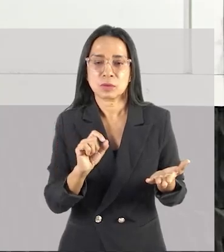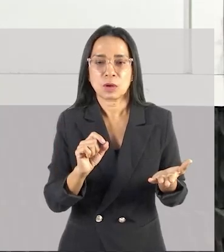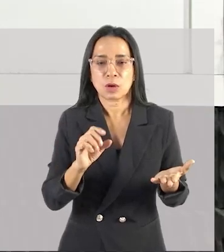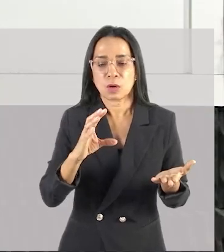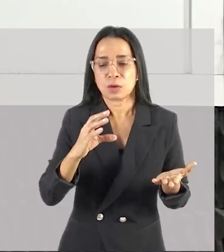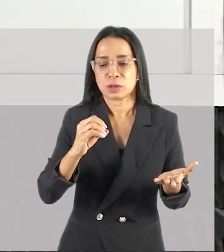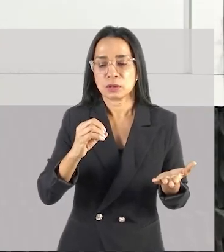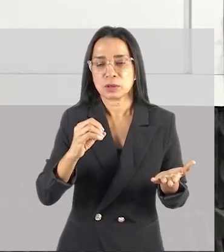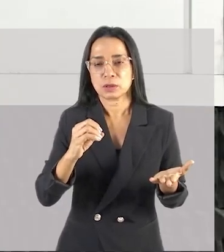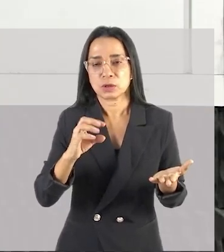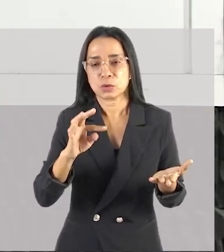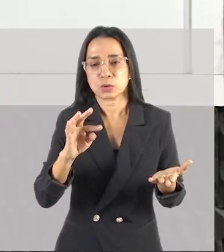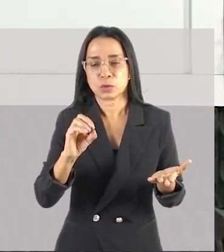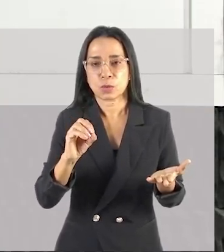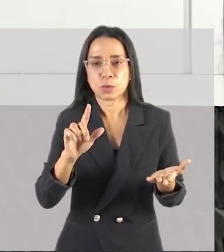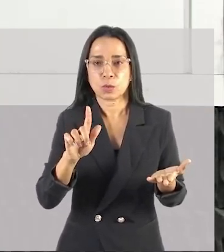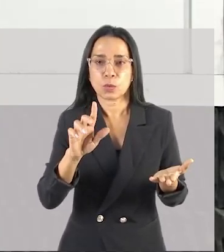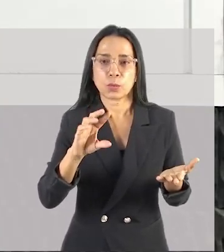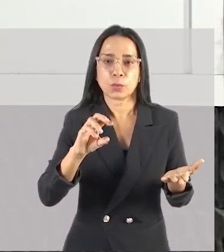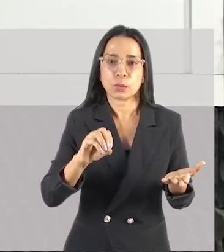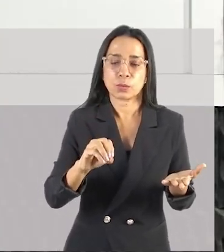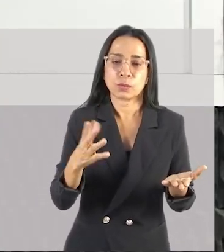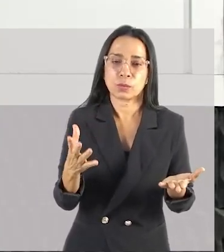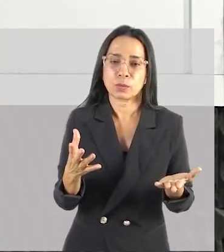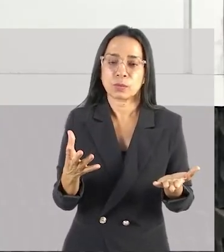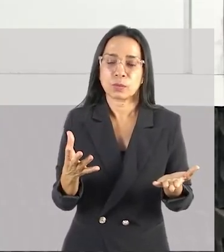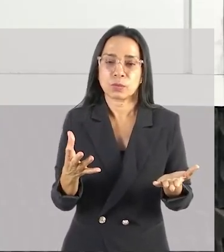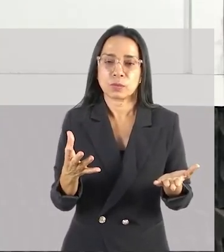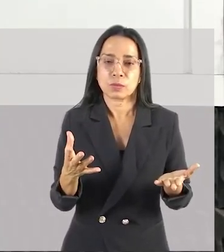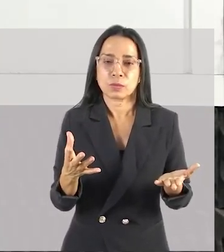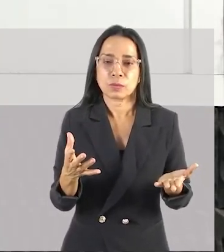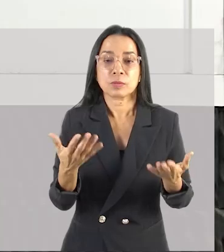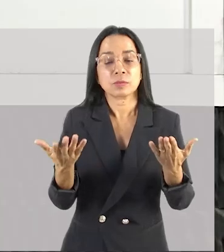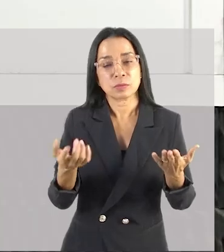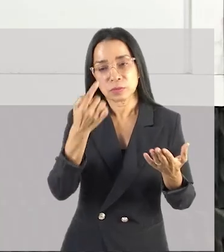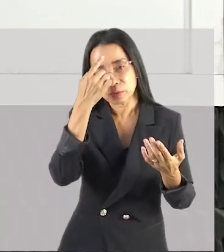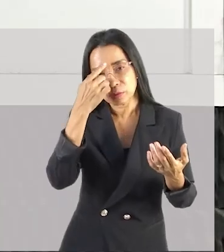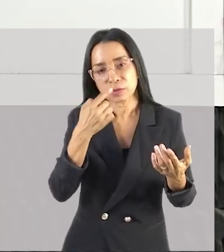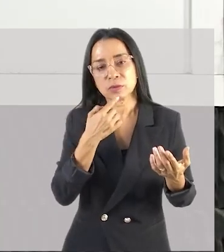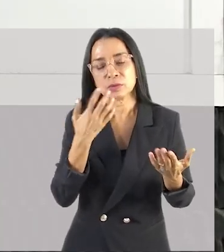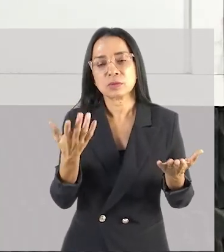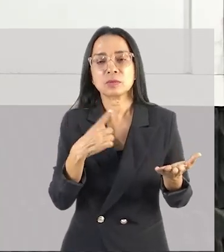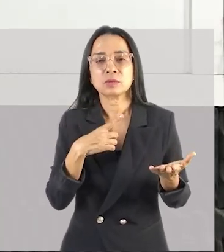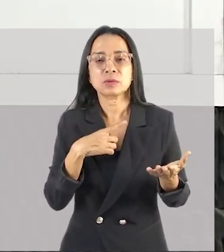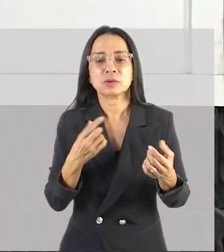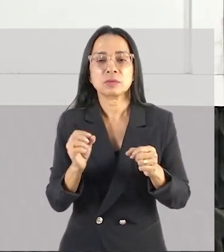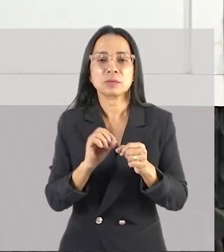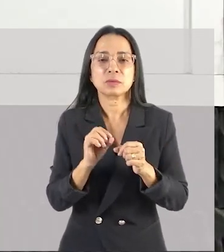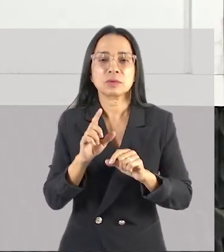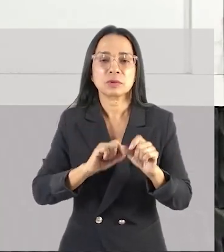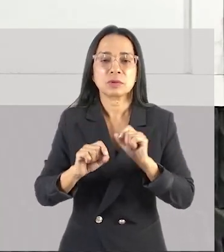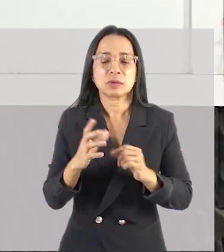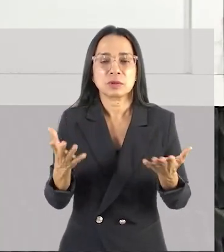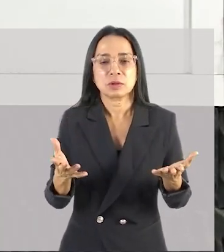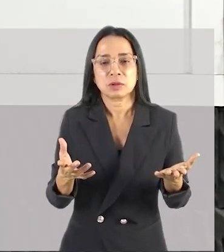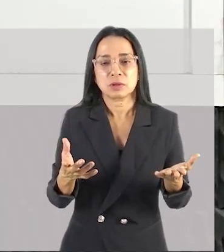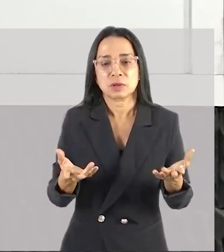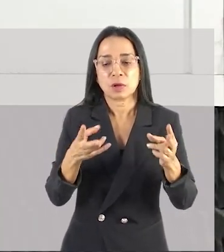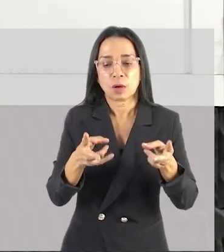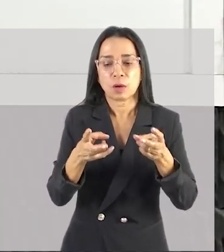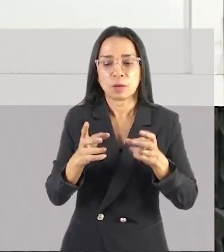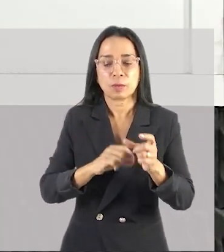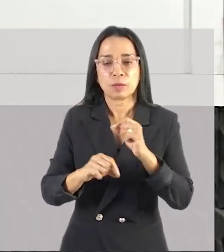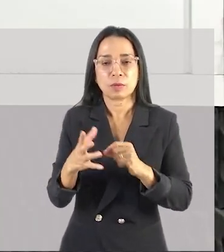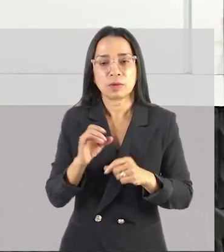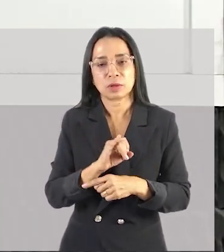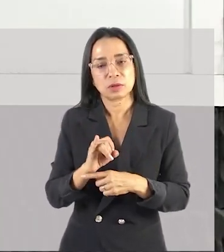octógono totalmente regular, né? Não convencional. Geralmente essas figuras, turma, o que você tem que fazer? Você tem que observar